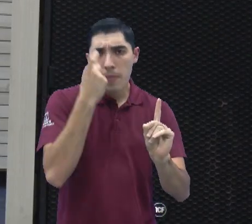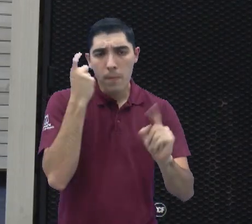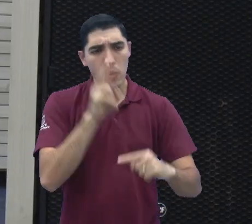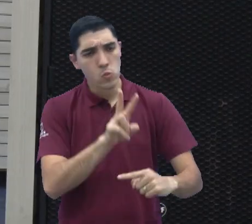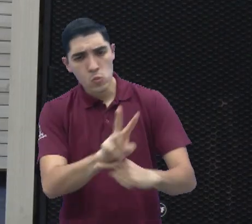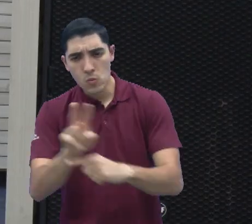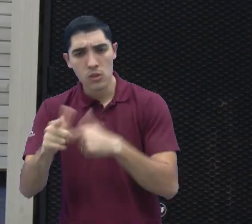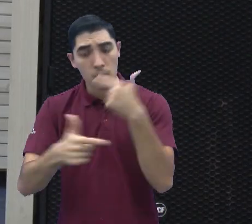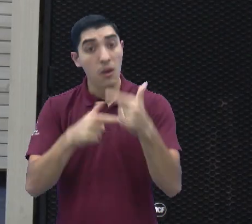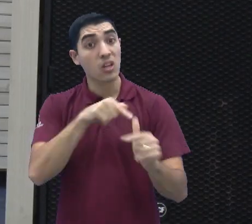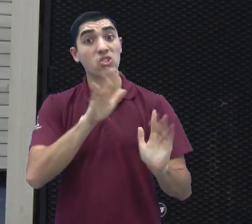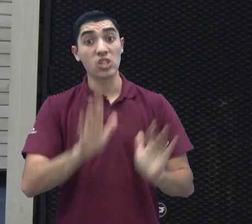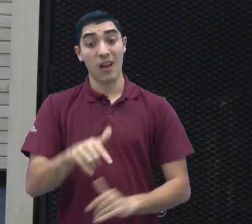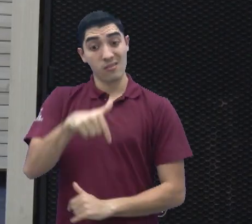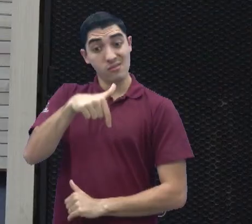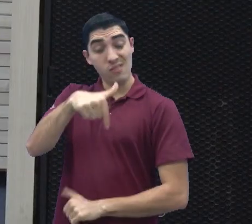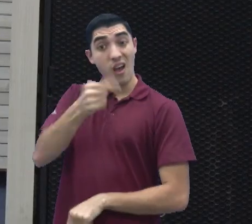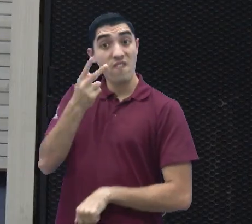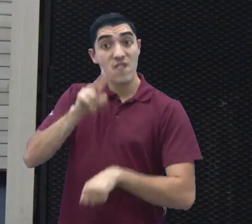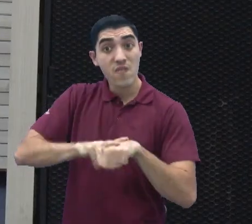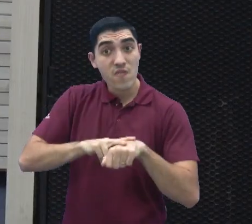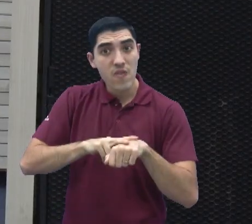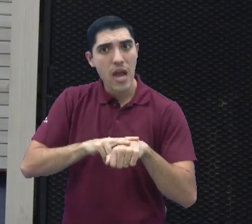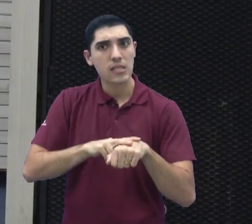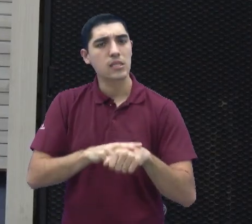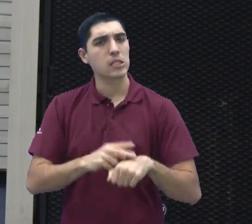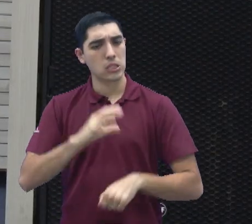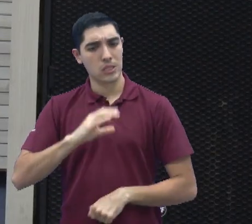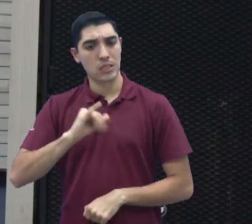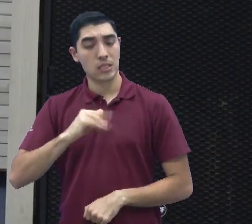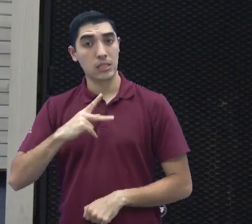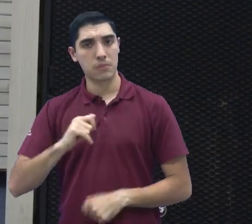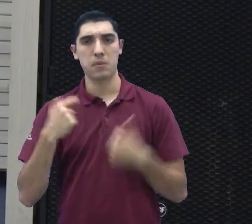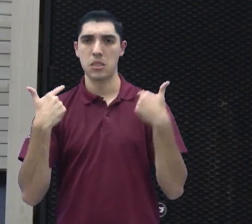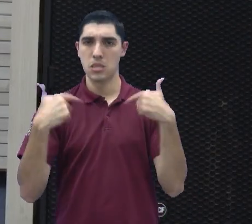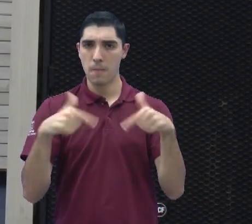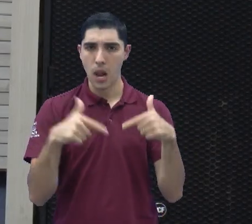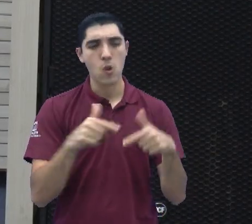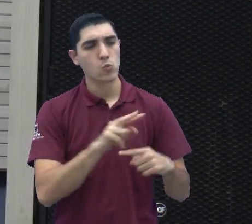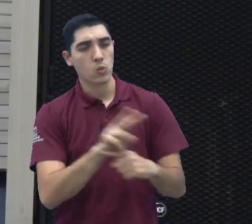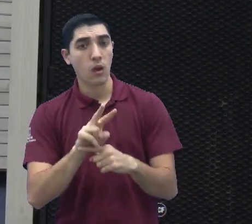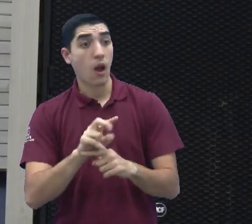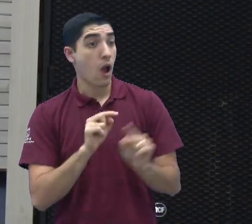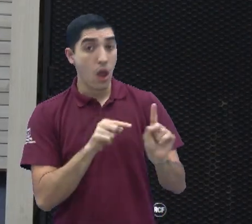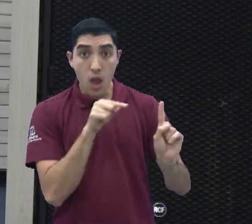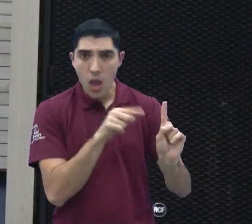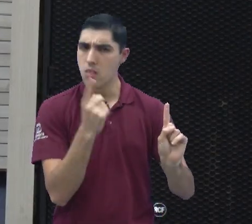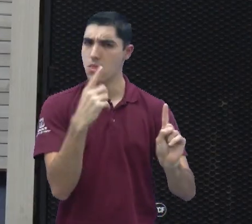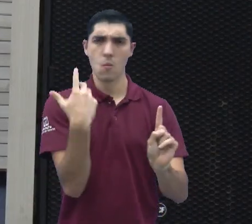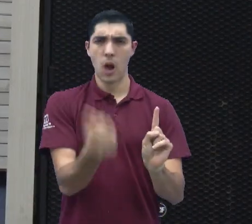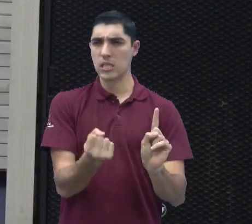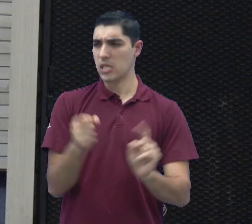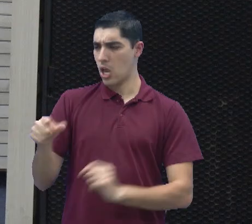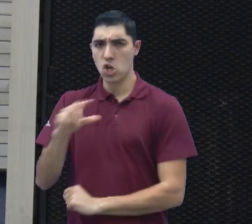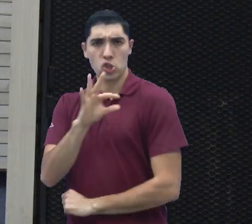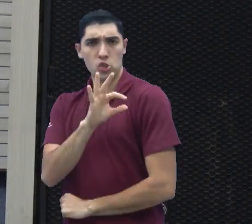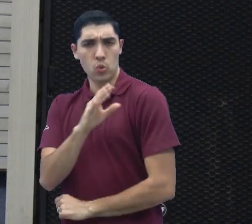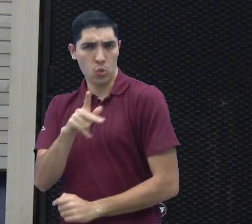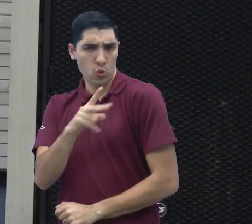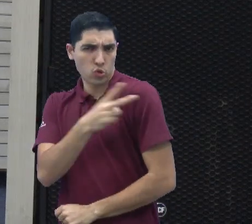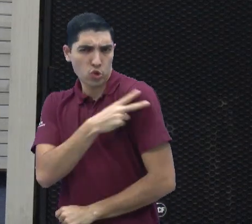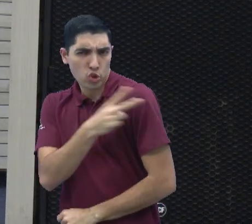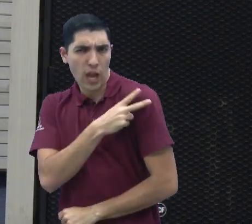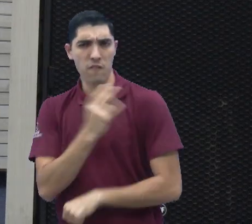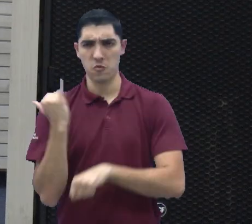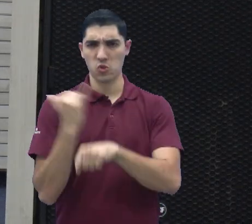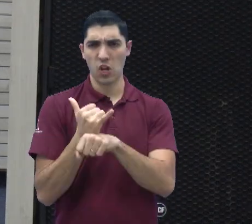eleito 7 vezes, mas não pode e não aceitou o assédio moral que era cometido sobre ele, que